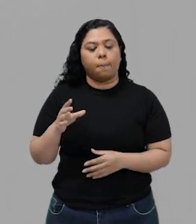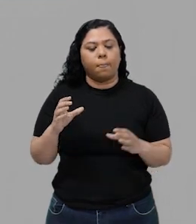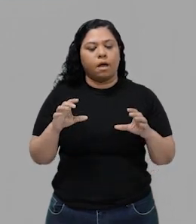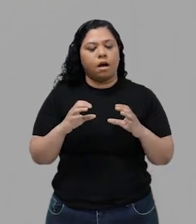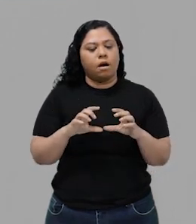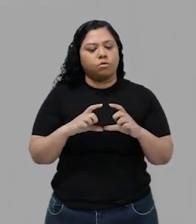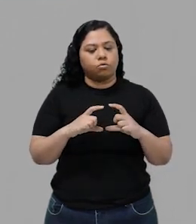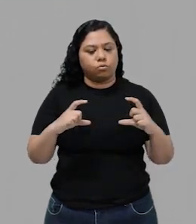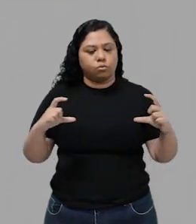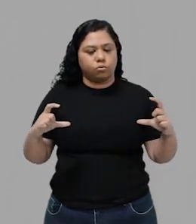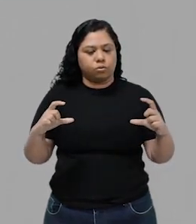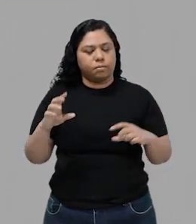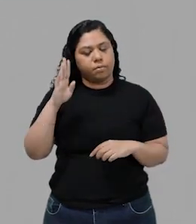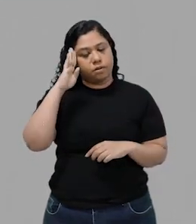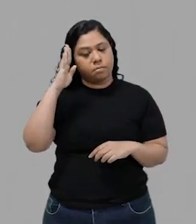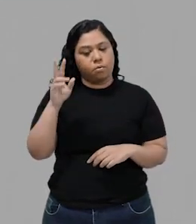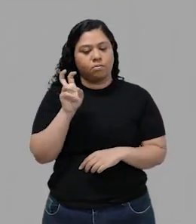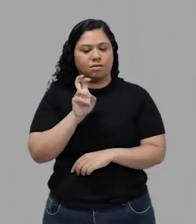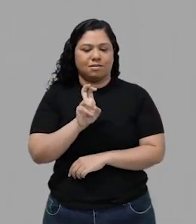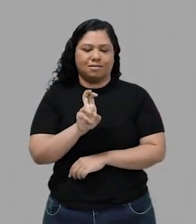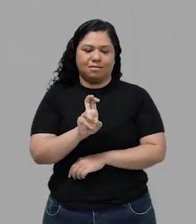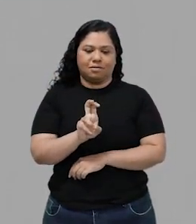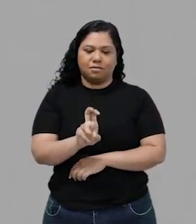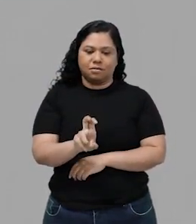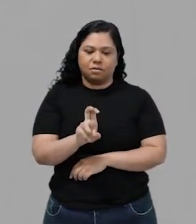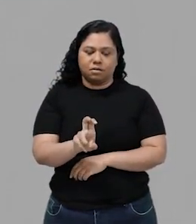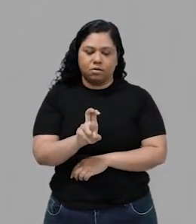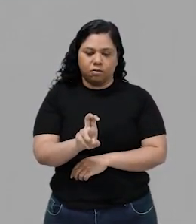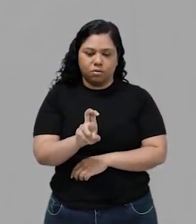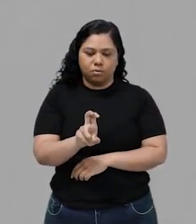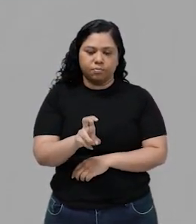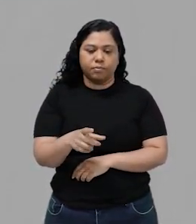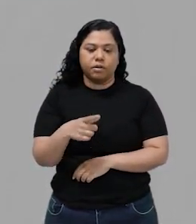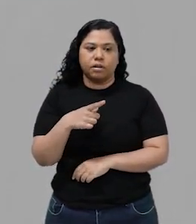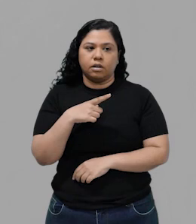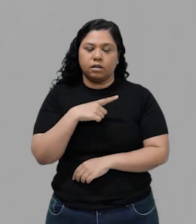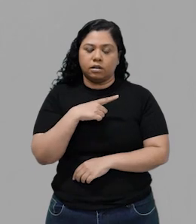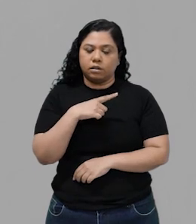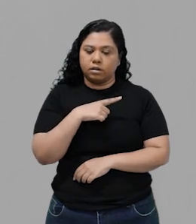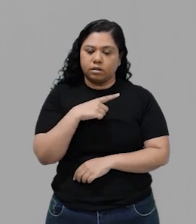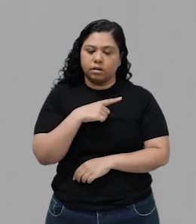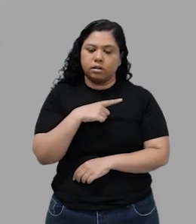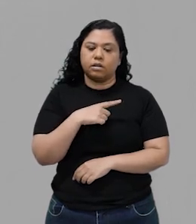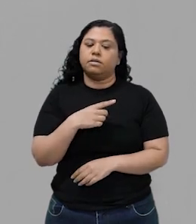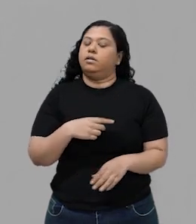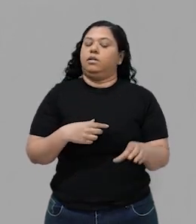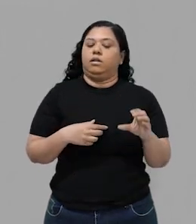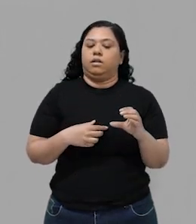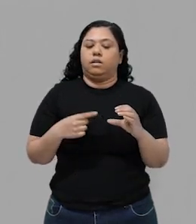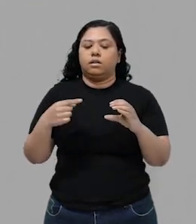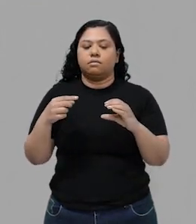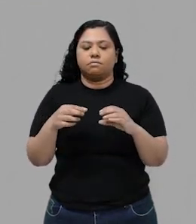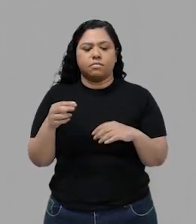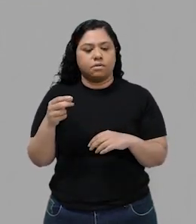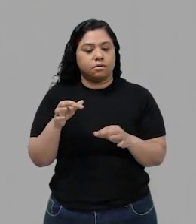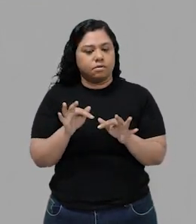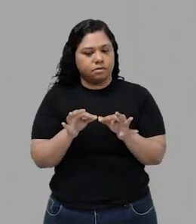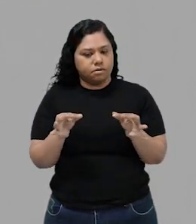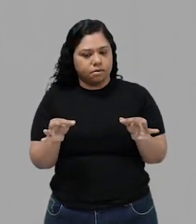5 carbonos, pente. Ligações simples entre eles, -an, mais a terminação al,